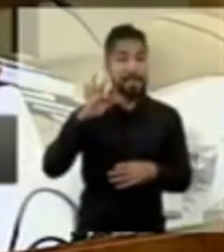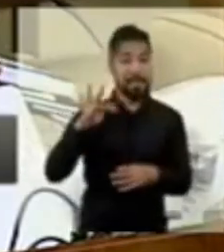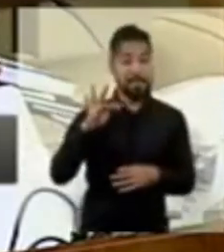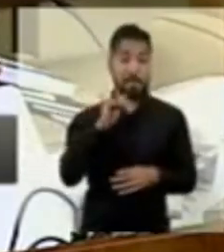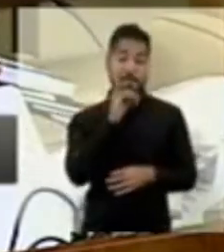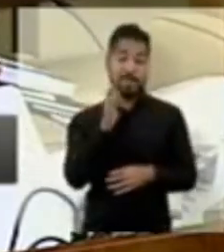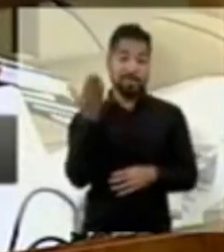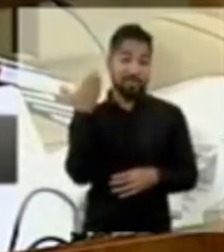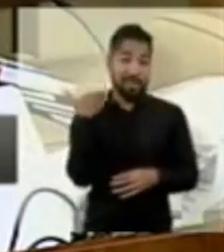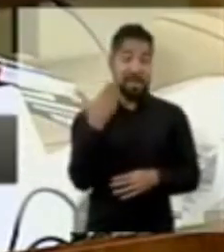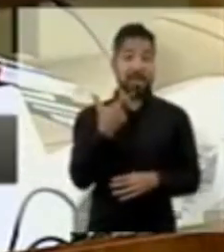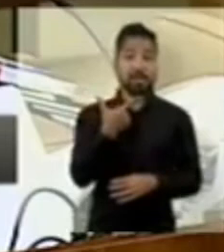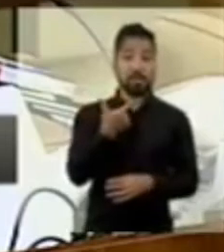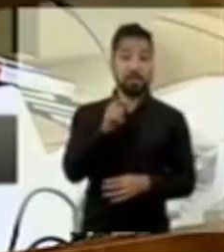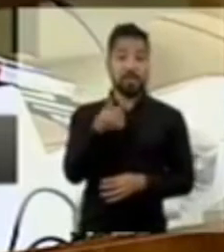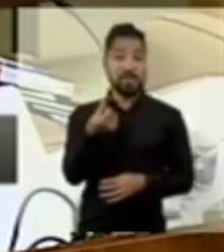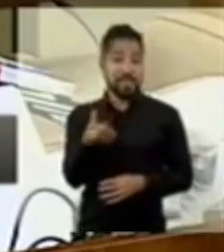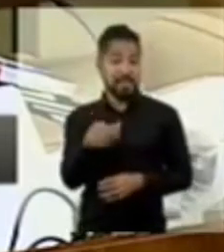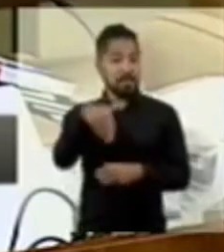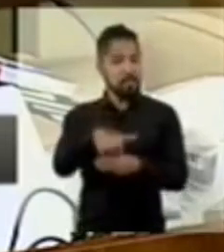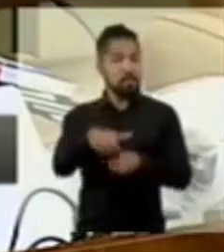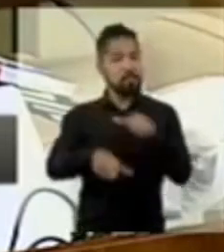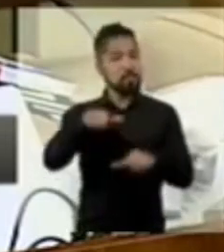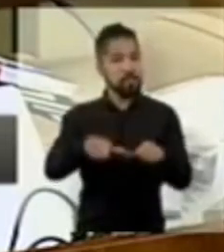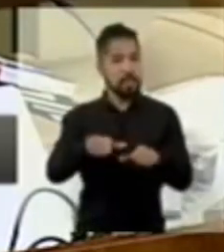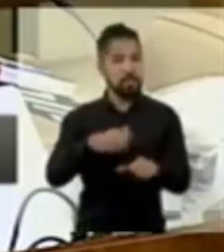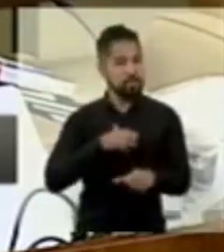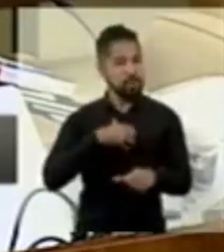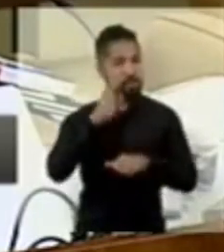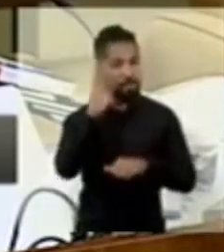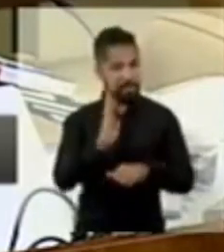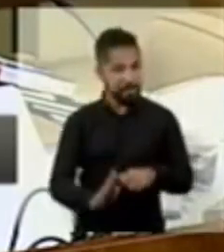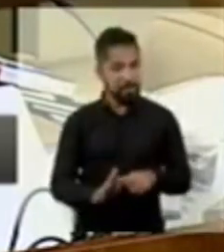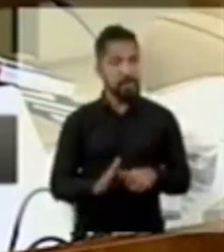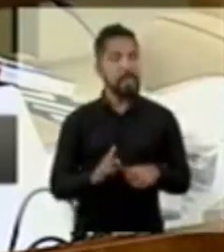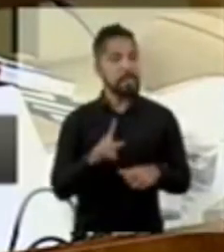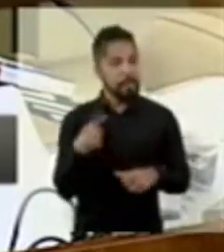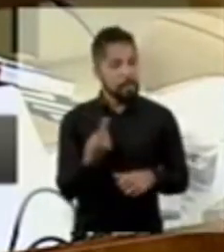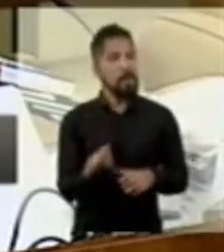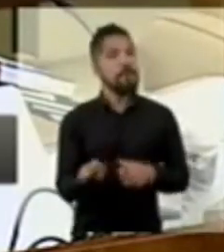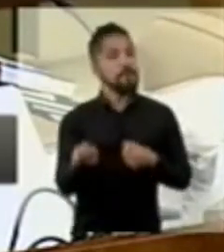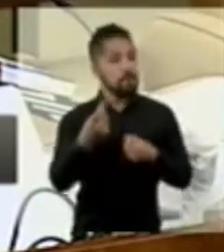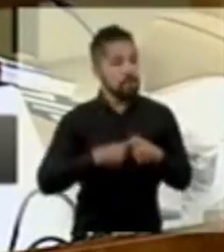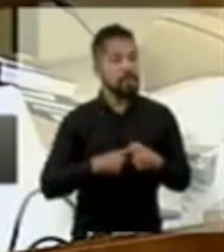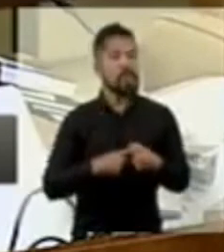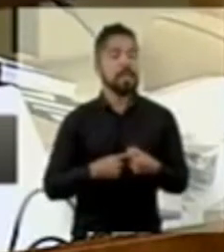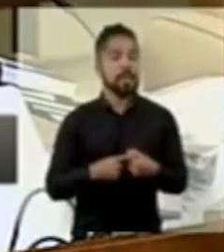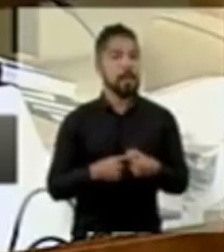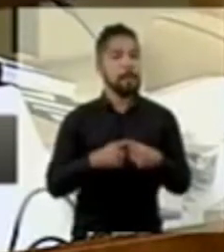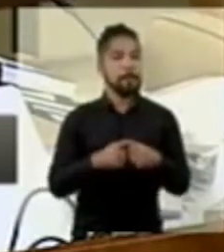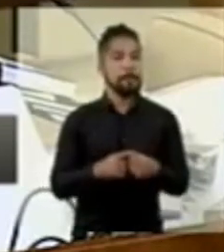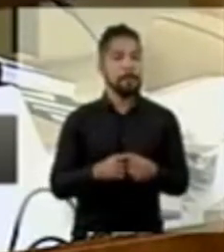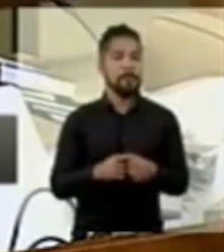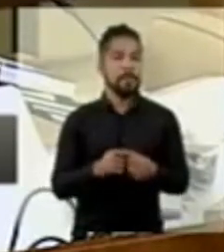nós fizemos em 2016 vamos voltar a ser muito parecidos com o que